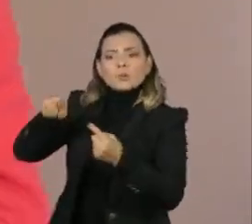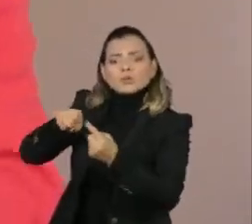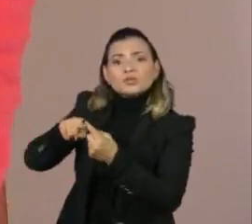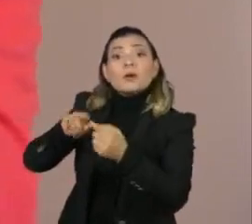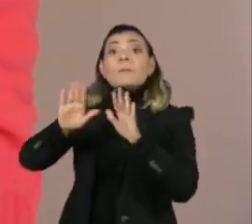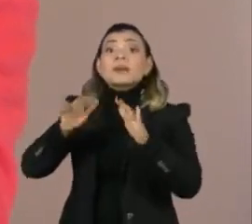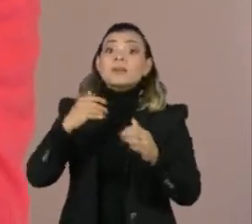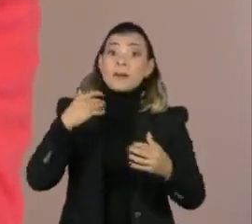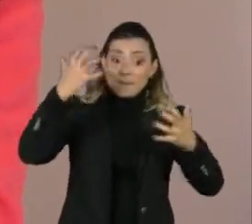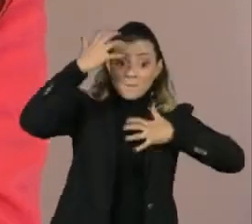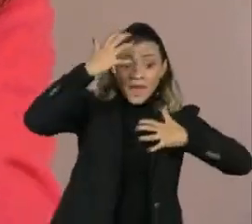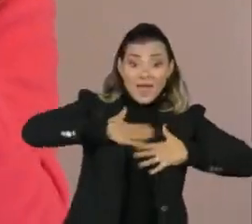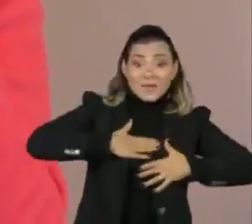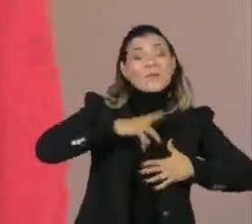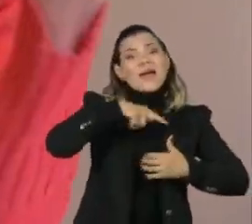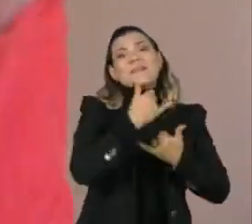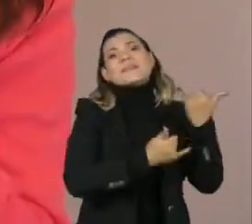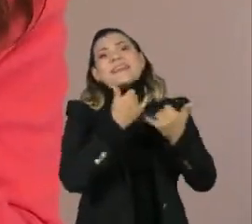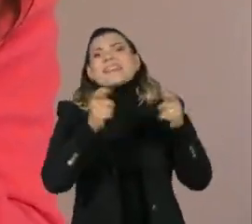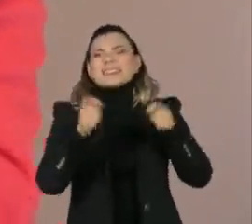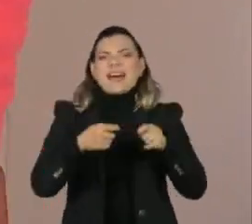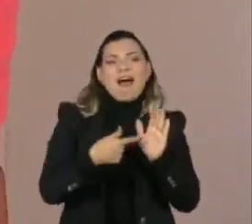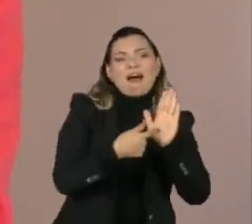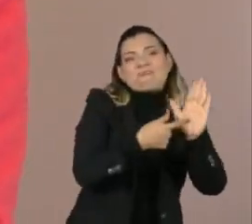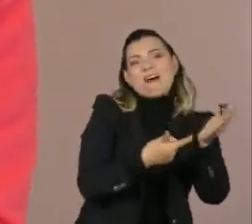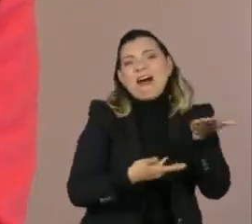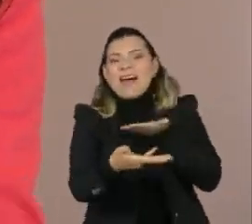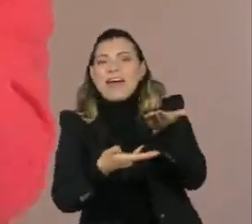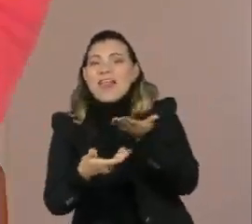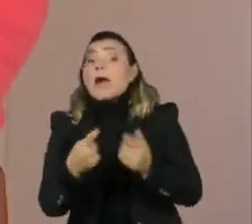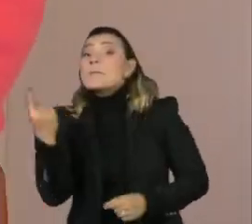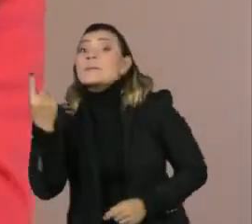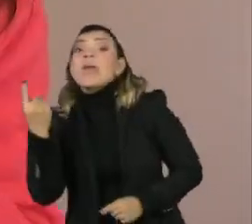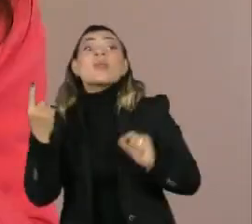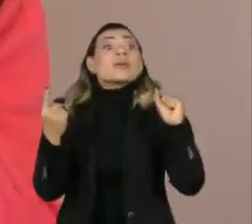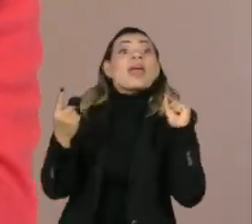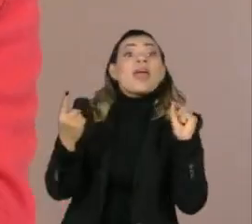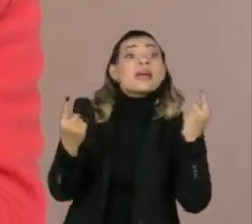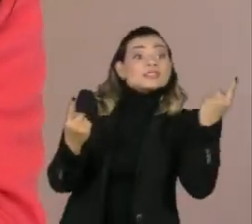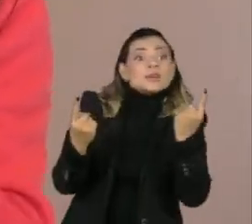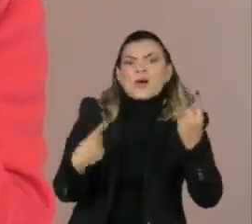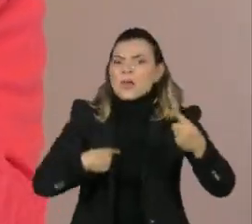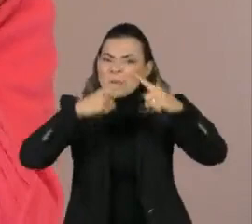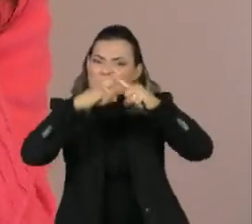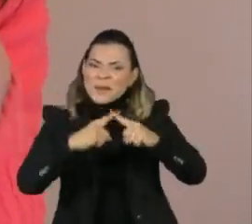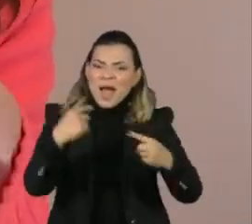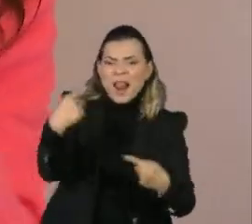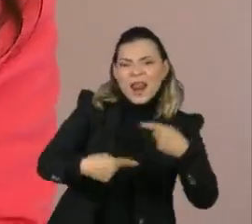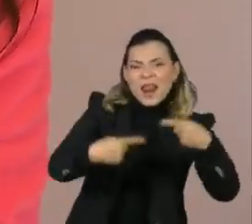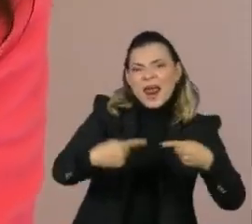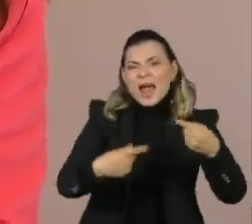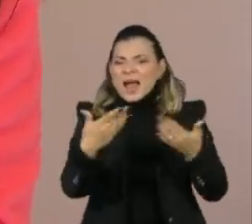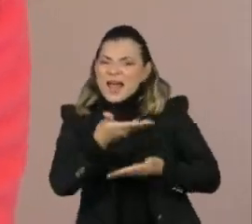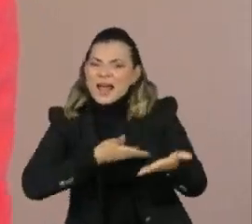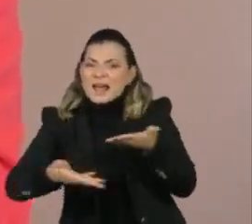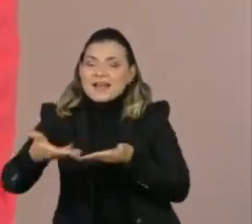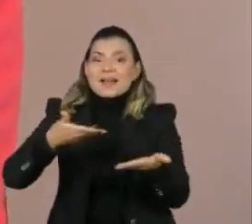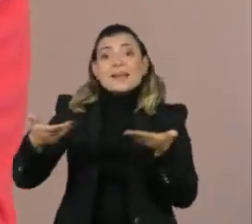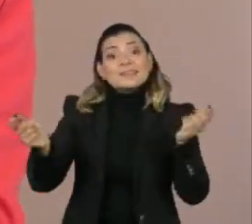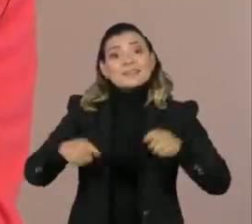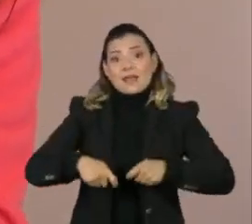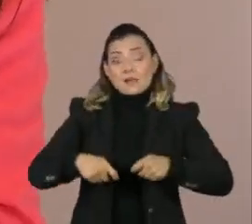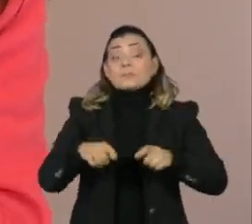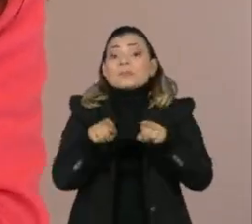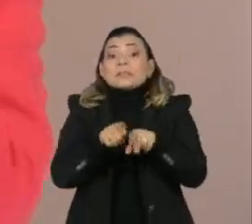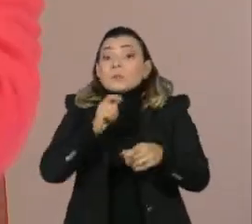brincar é hora do banho que você consegue fazer uma brincadeira ele se propõe uma coisa e daí quem vem primeiro e daí começa a fazer brincadeira dentro do banho